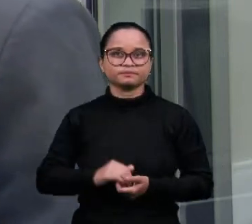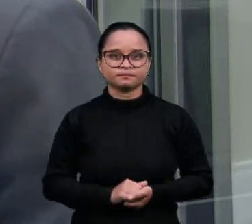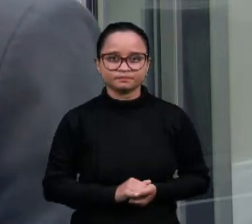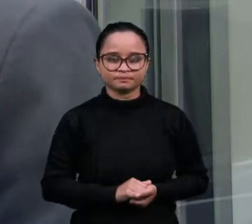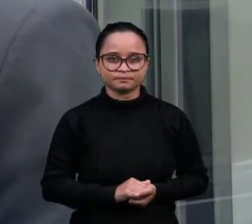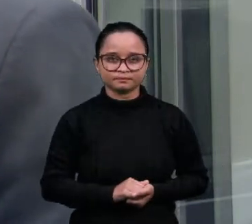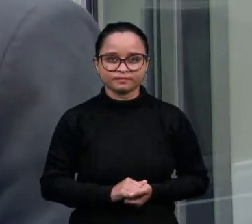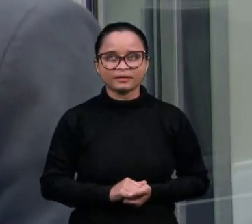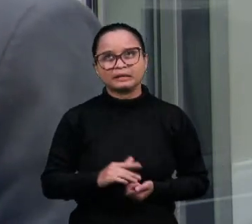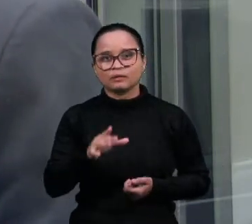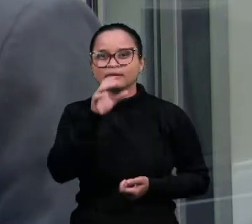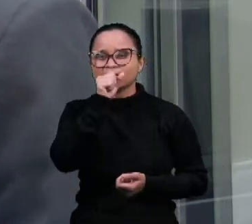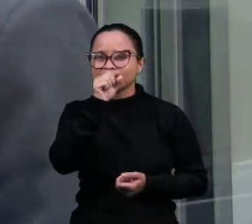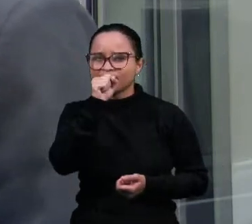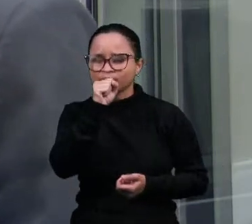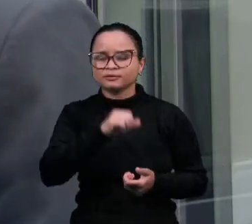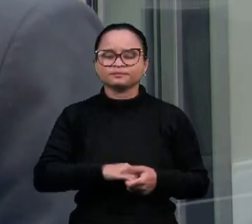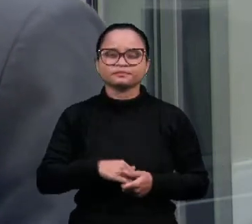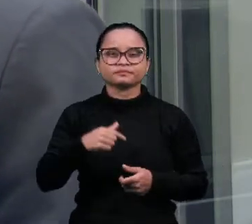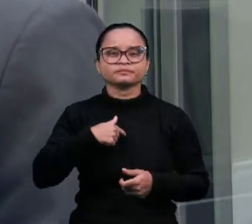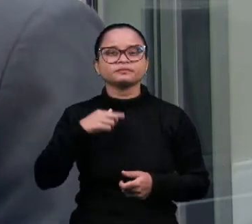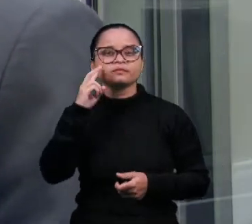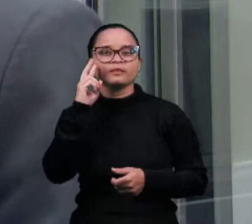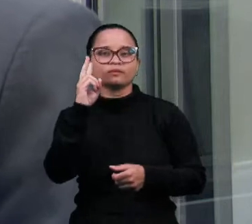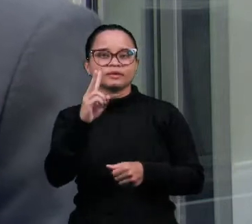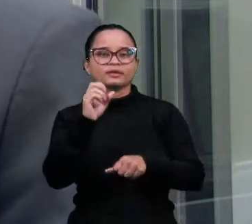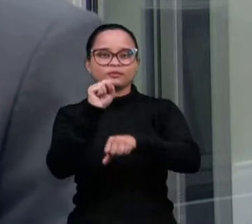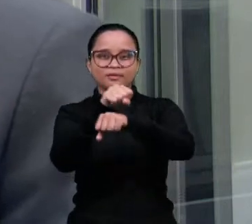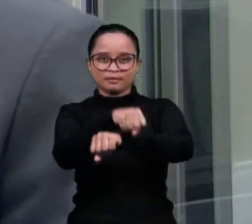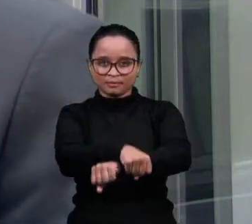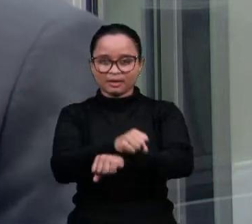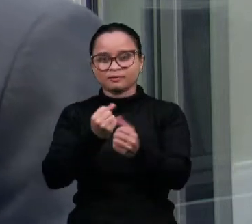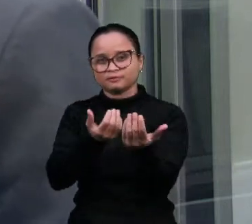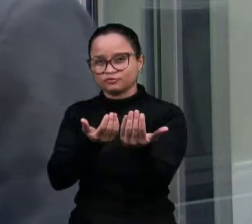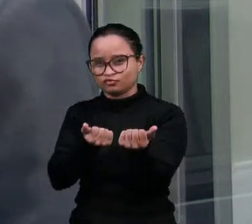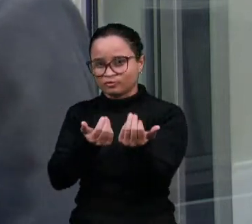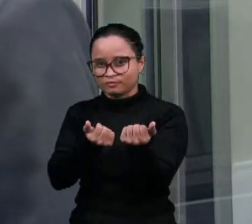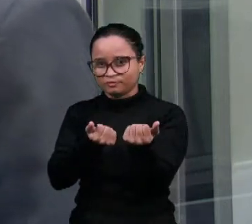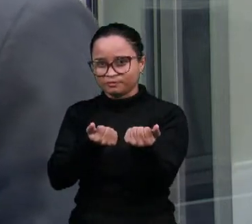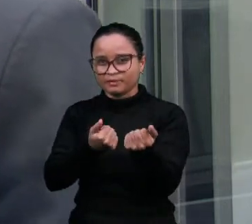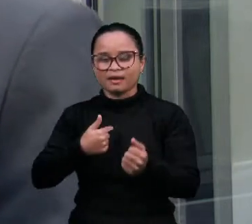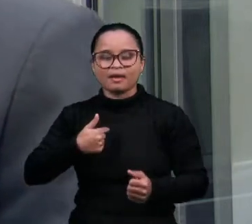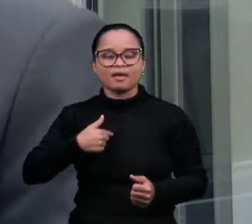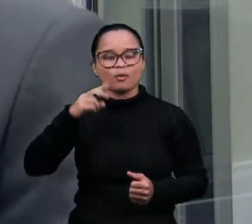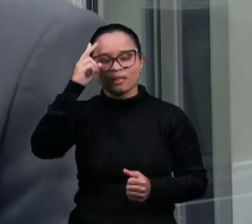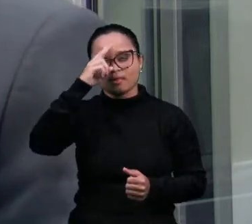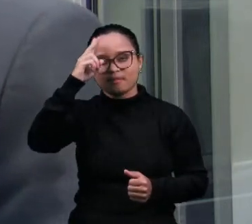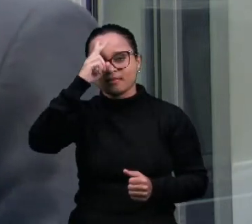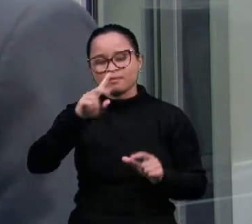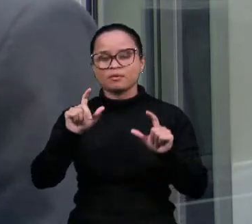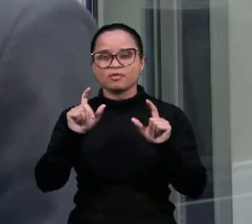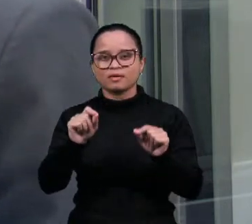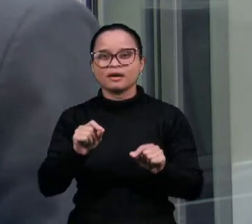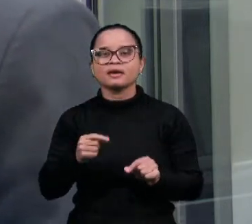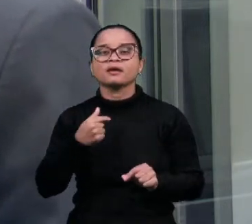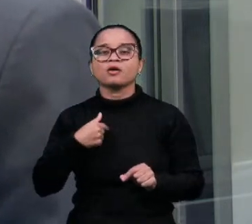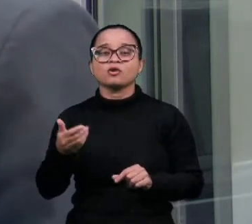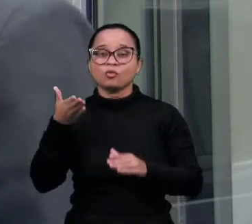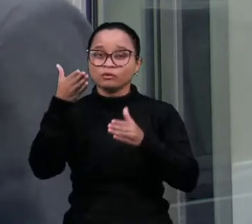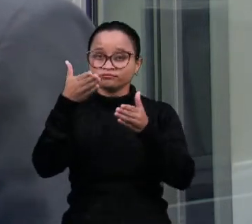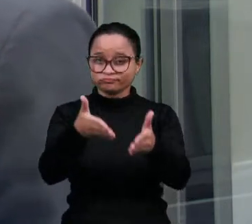no sábado, assistindo aquele seminário de jovens, eu me lembrei de quando eu cheguei. A minha